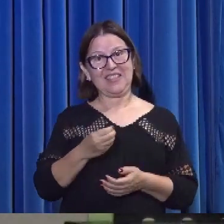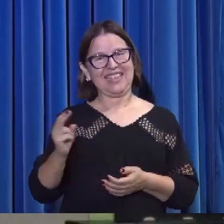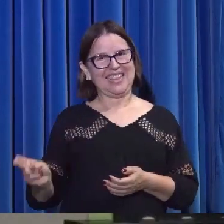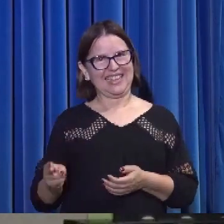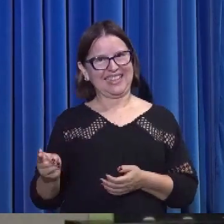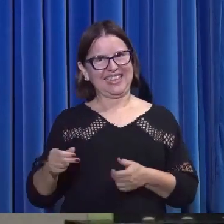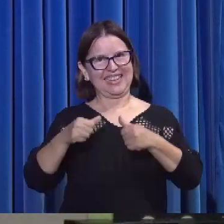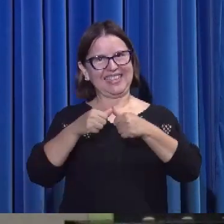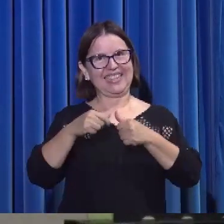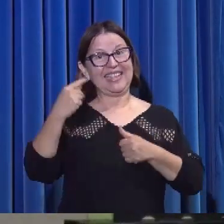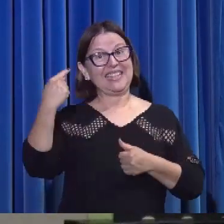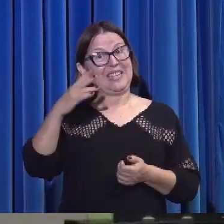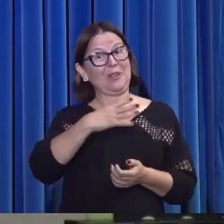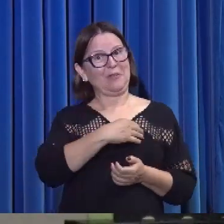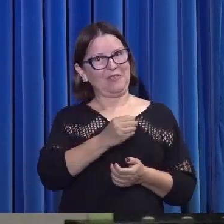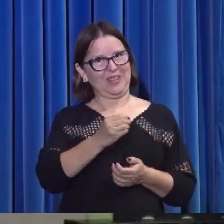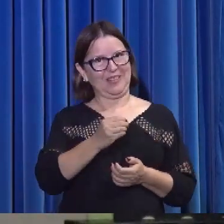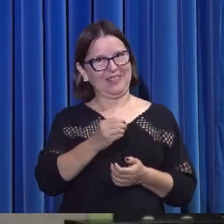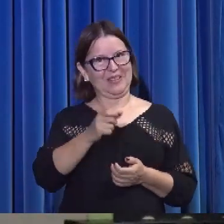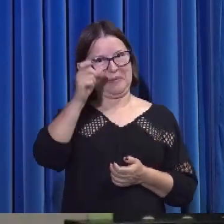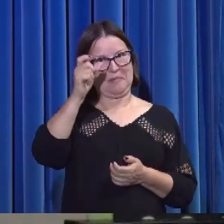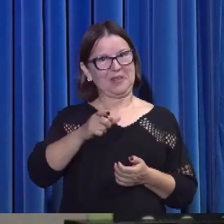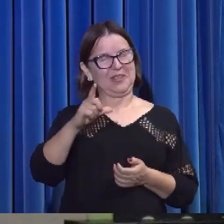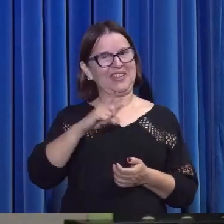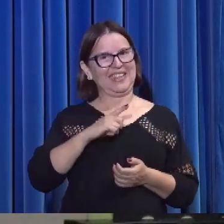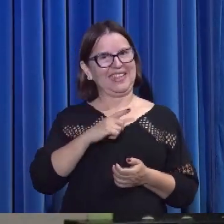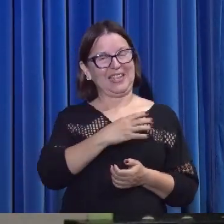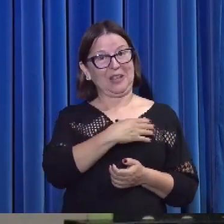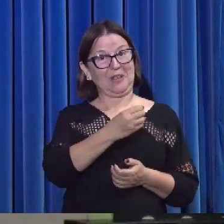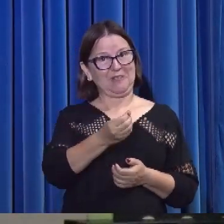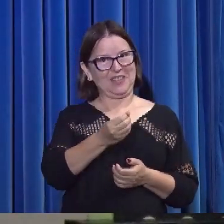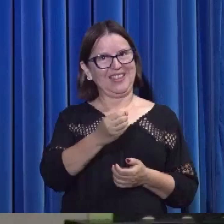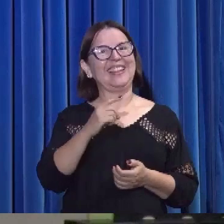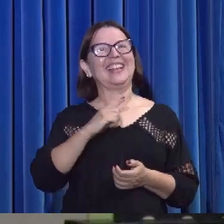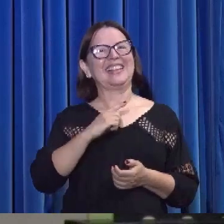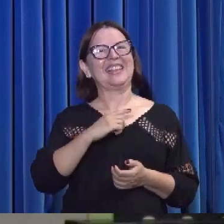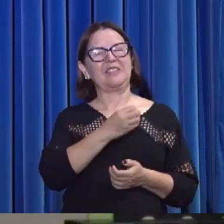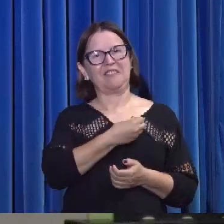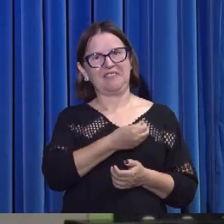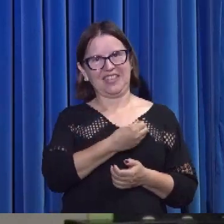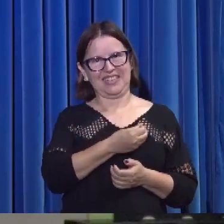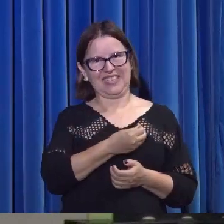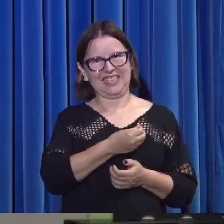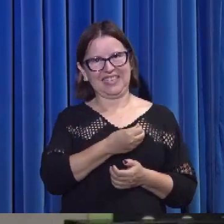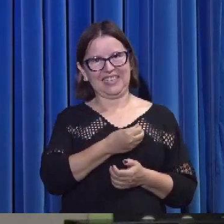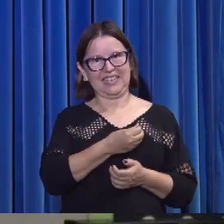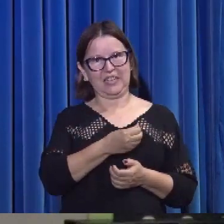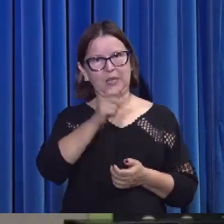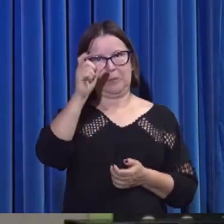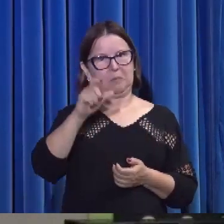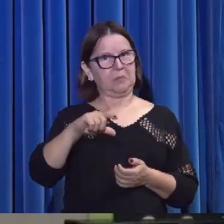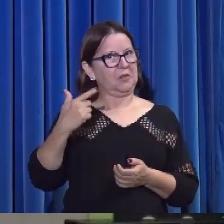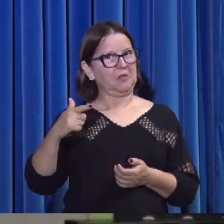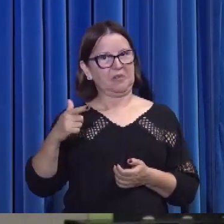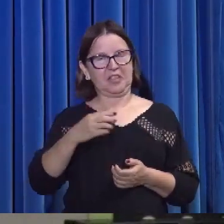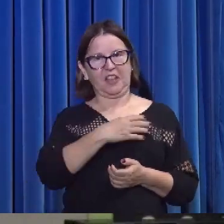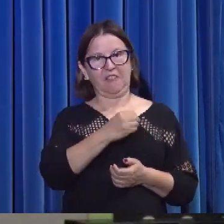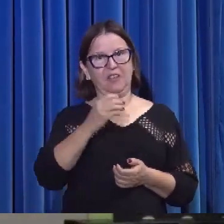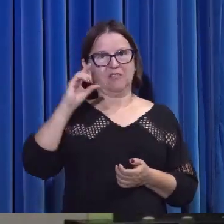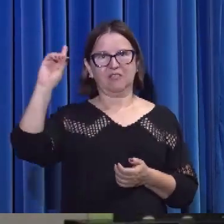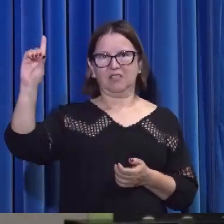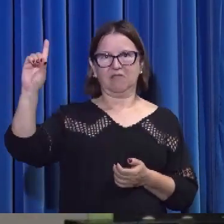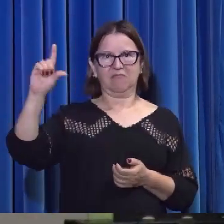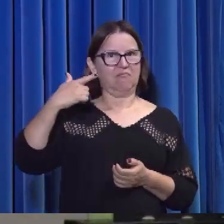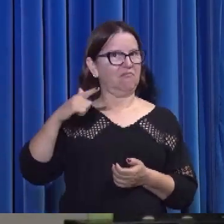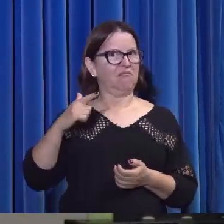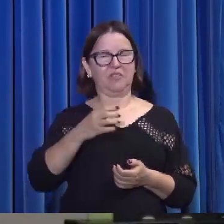Filho. Quem tem o Filho, tem a vida. Quem não tem o Filho de Deus, não tem a vida.